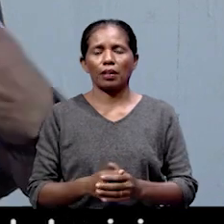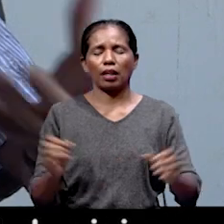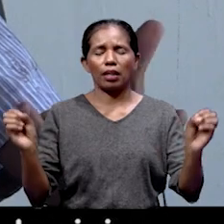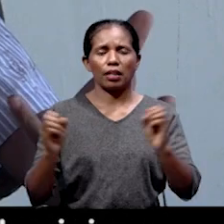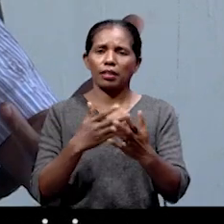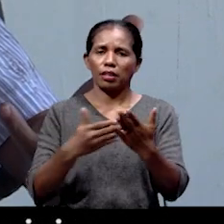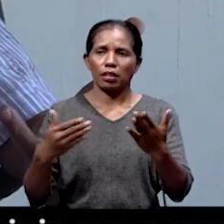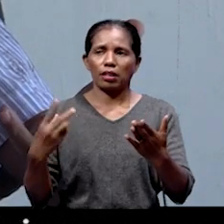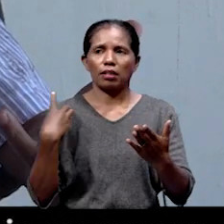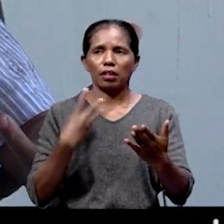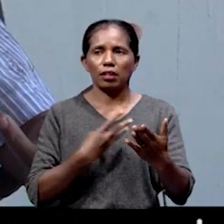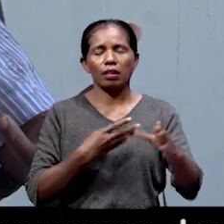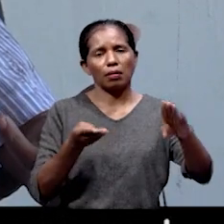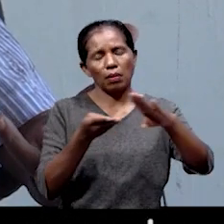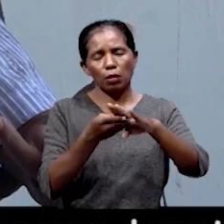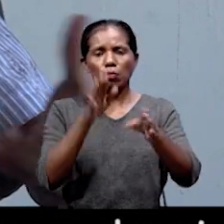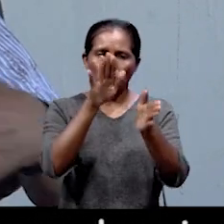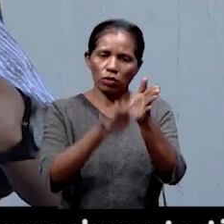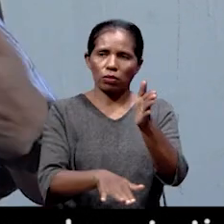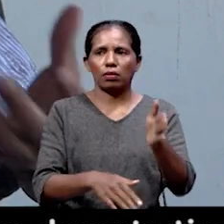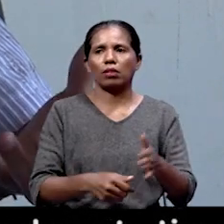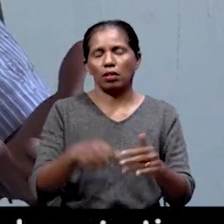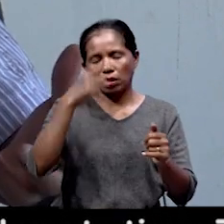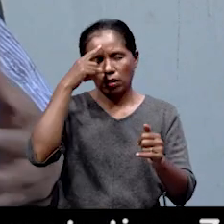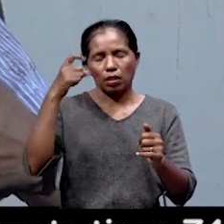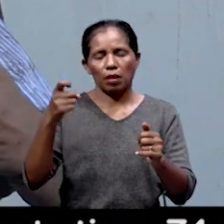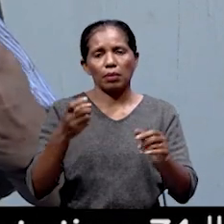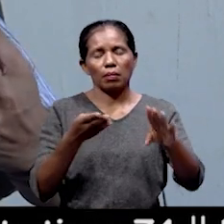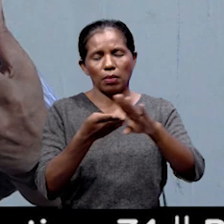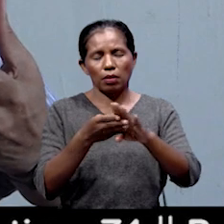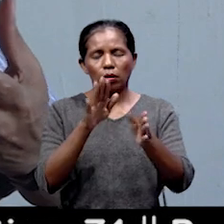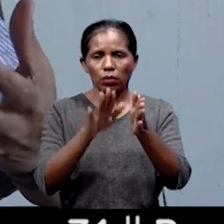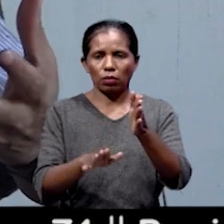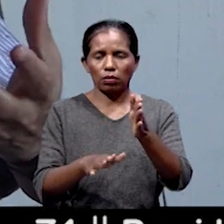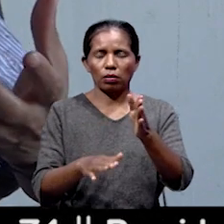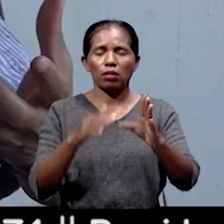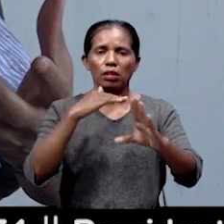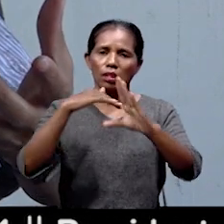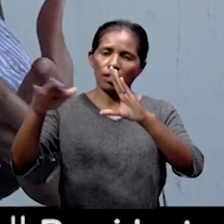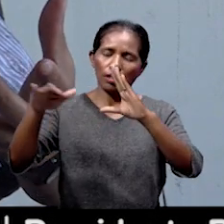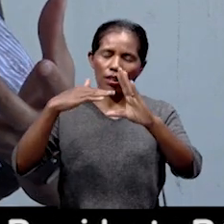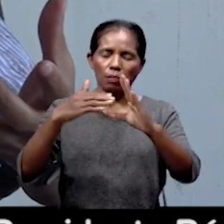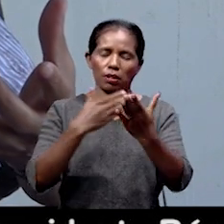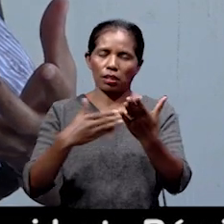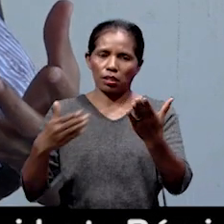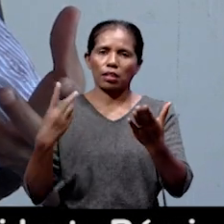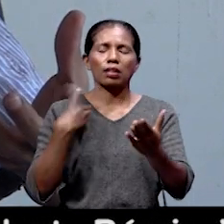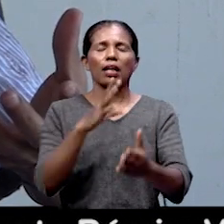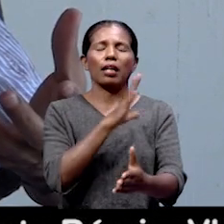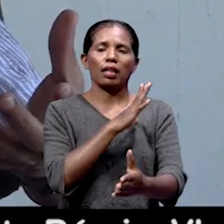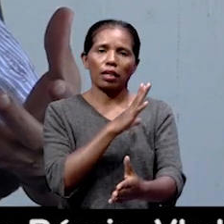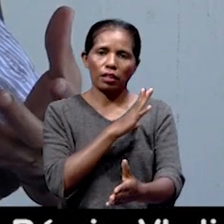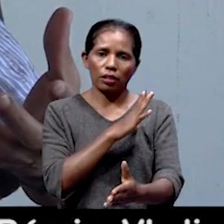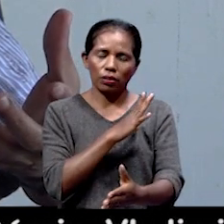investimento mas saving é banco mas menos tamba saving é banco menos export import mas ita depende lá de taxa susi